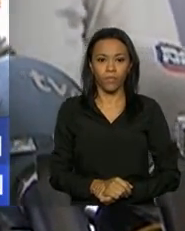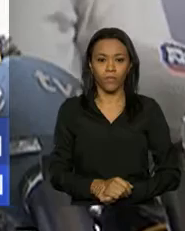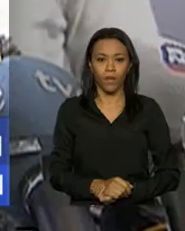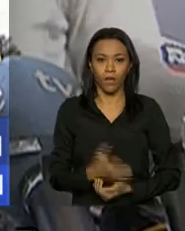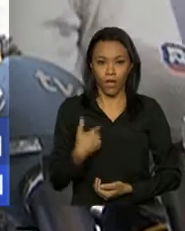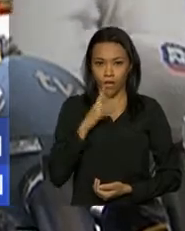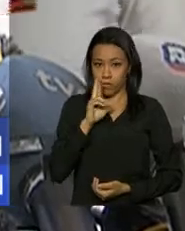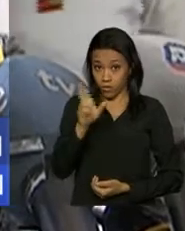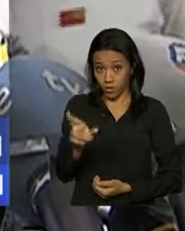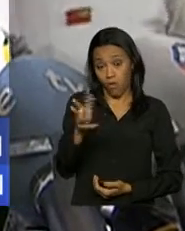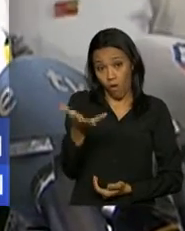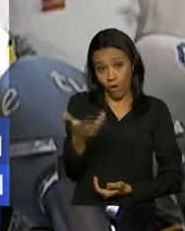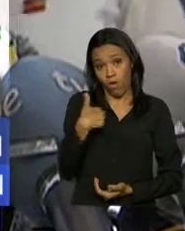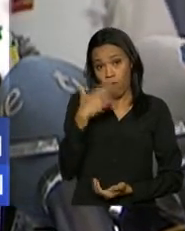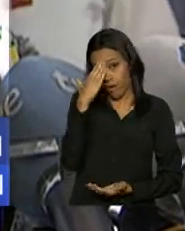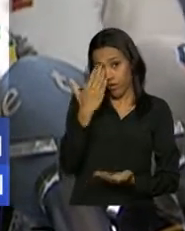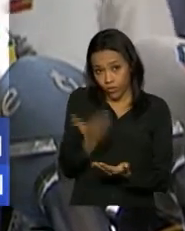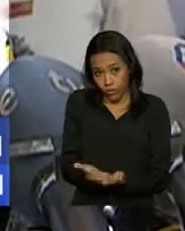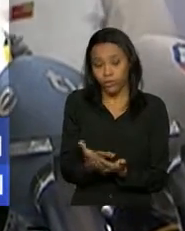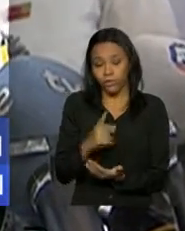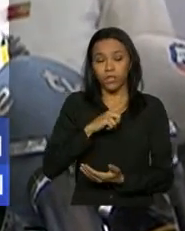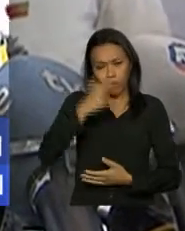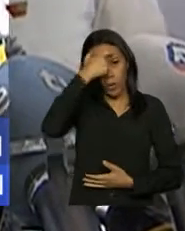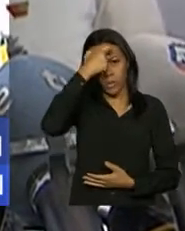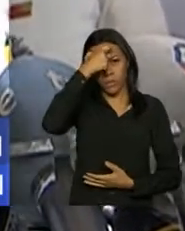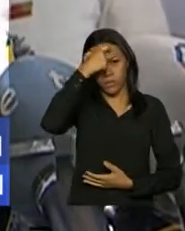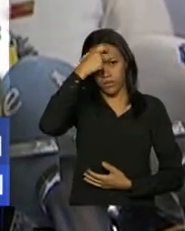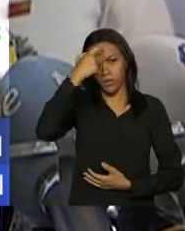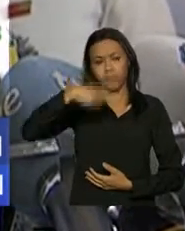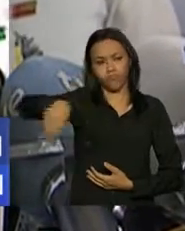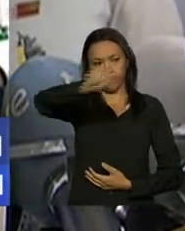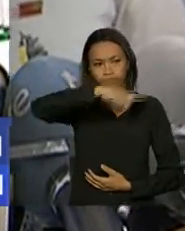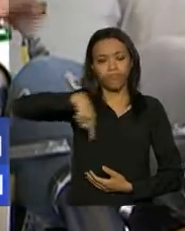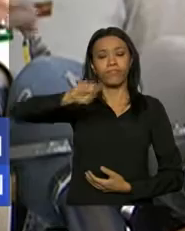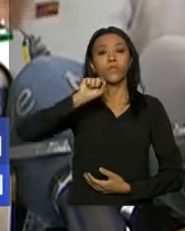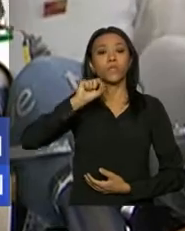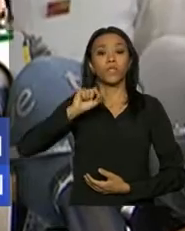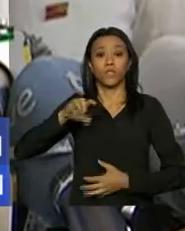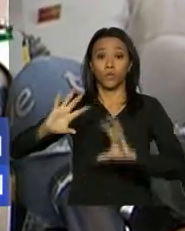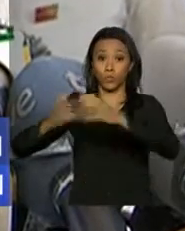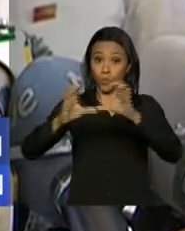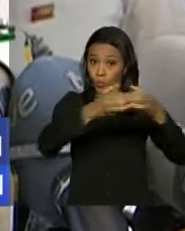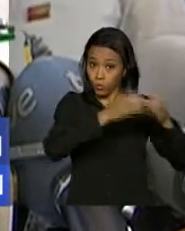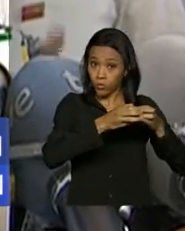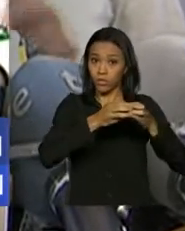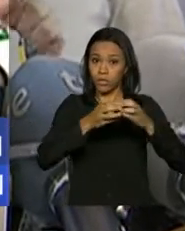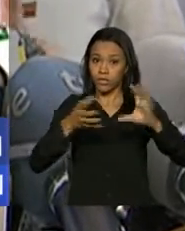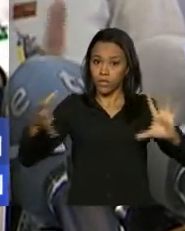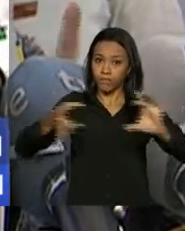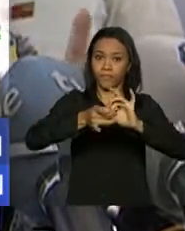Olha, eu acredito que há uma consciência grande por parte dos órgãos ligados ao esporte